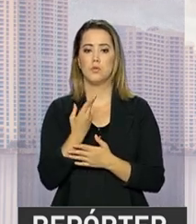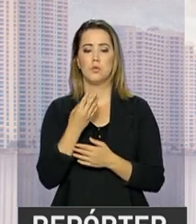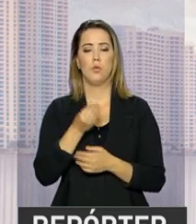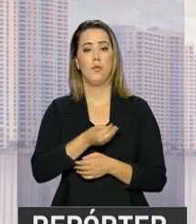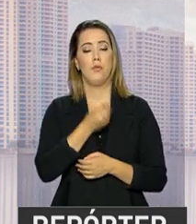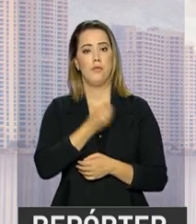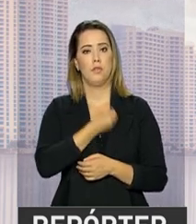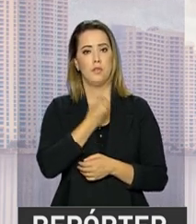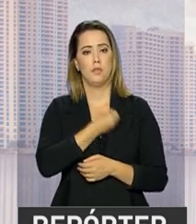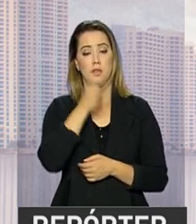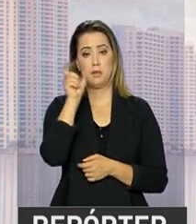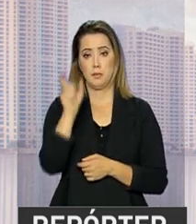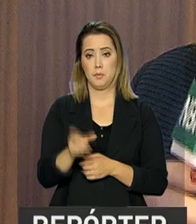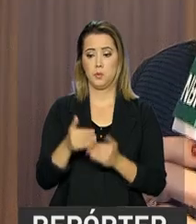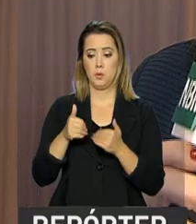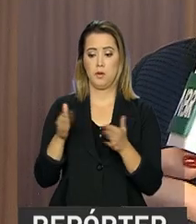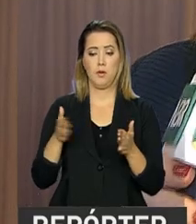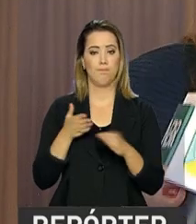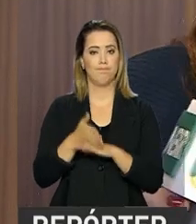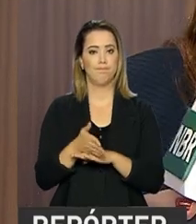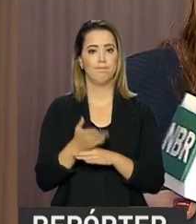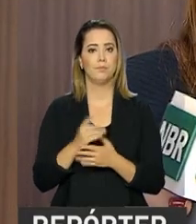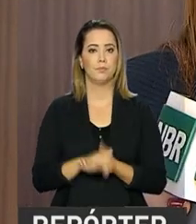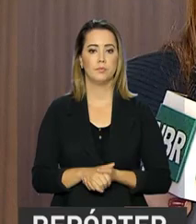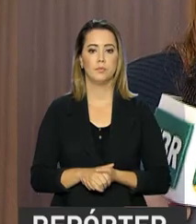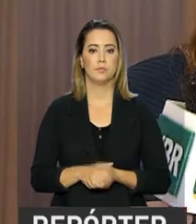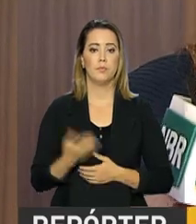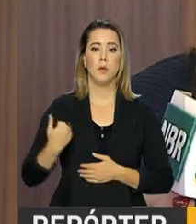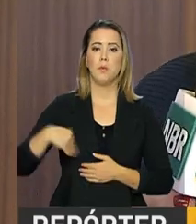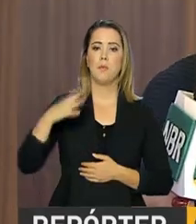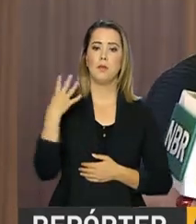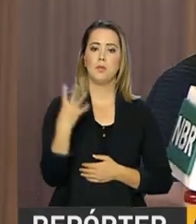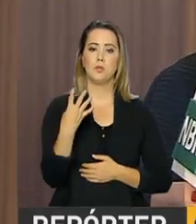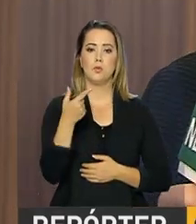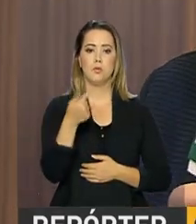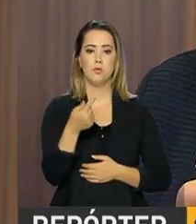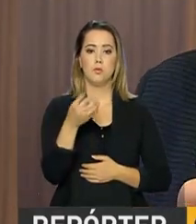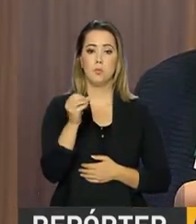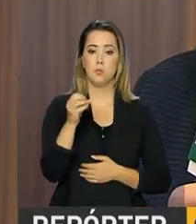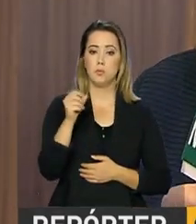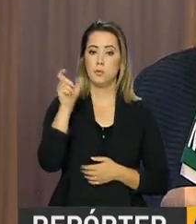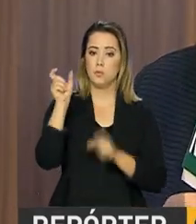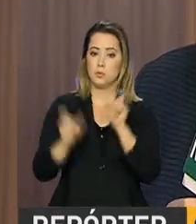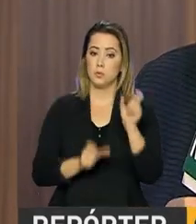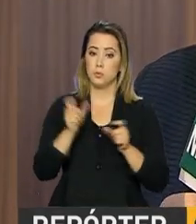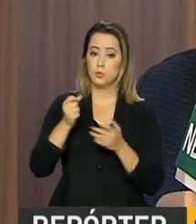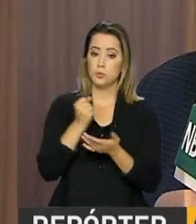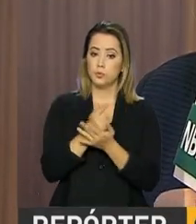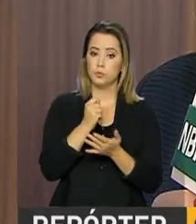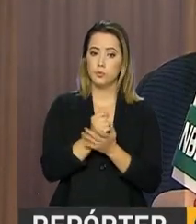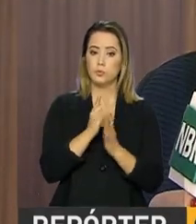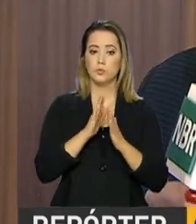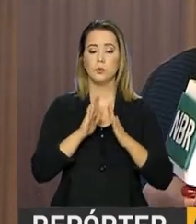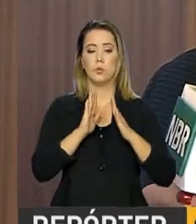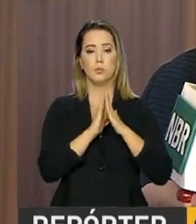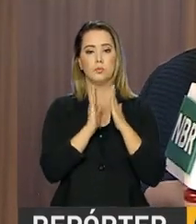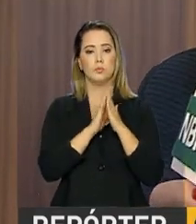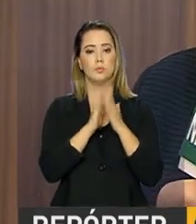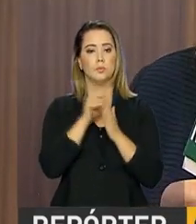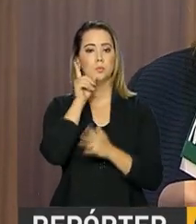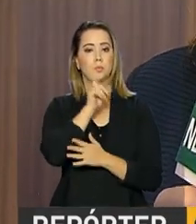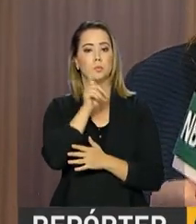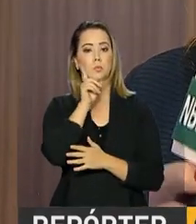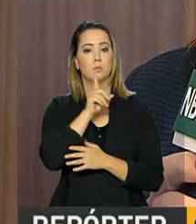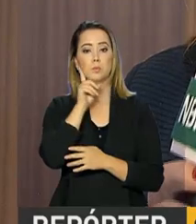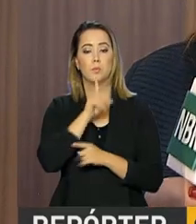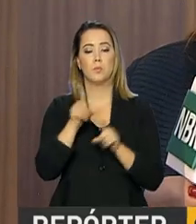sócios no país de abertura dos mais de 4.700 brasileiros que adquiriram Imóveis nos Estados Unidos sobretudo em